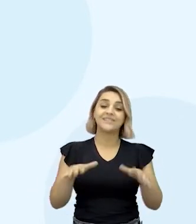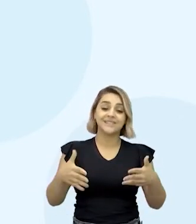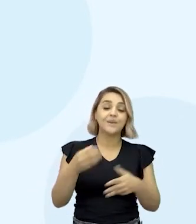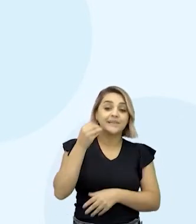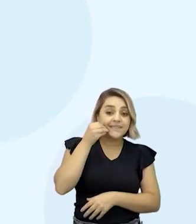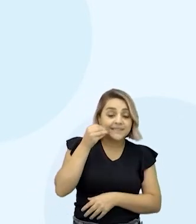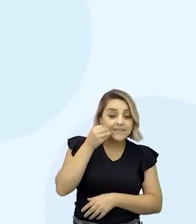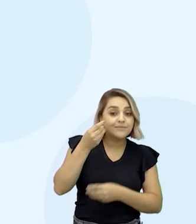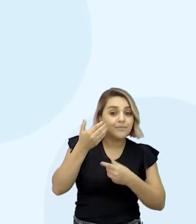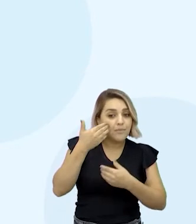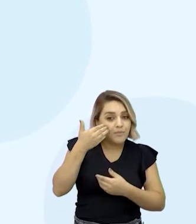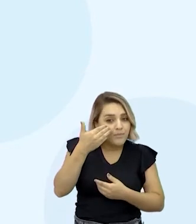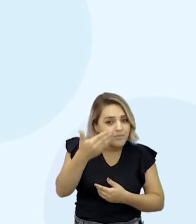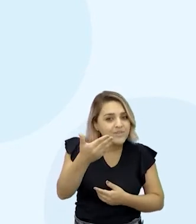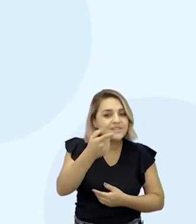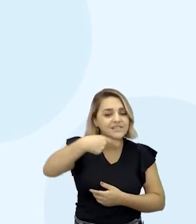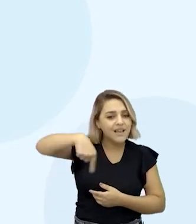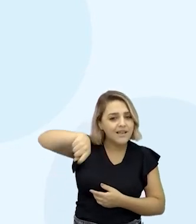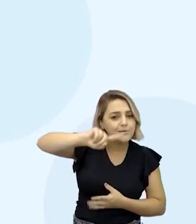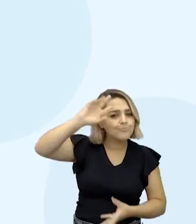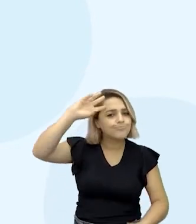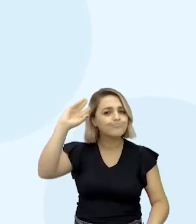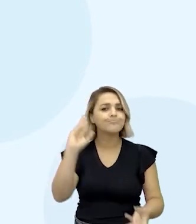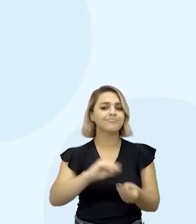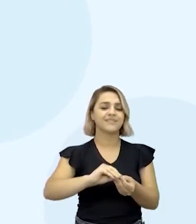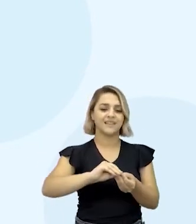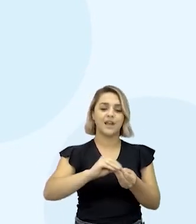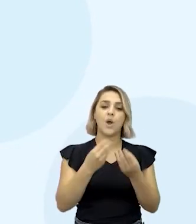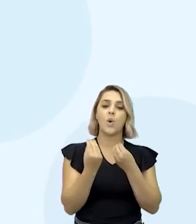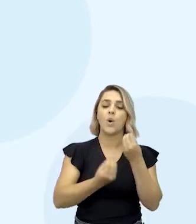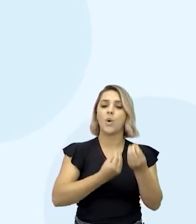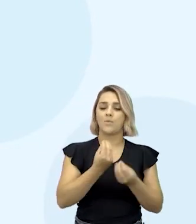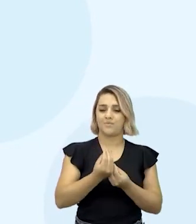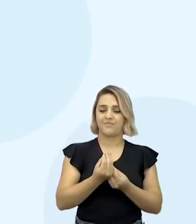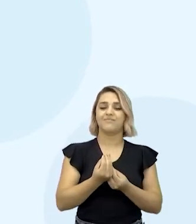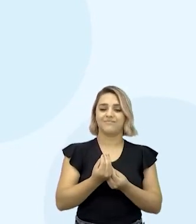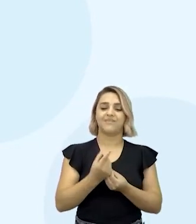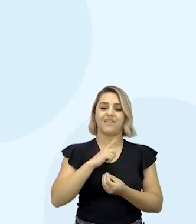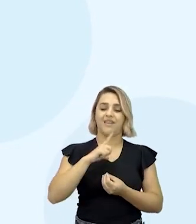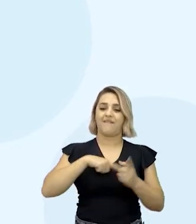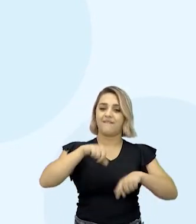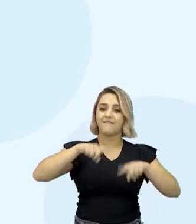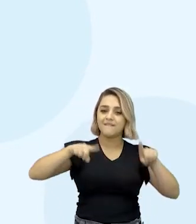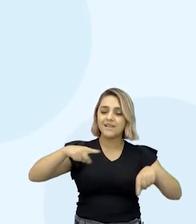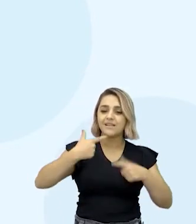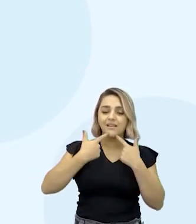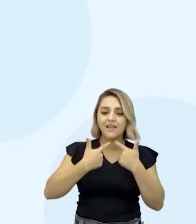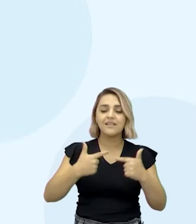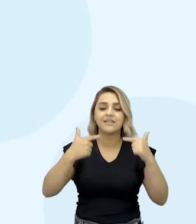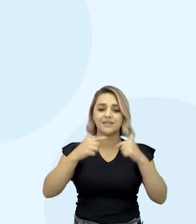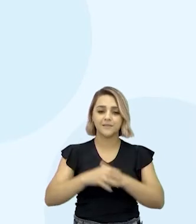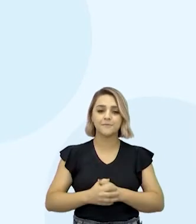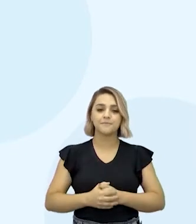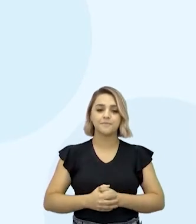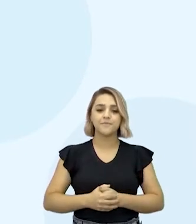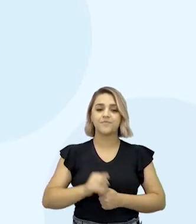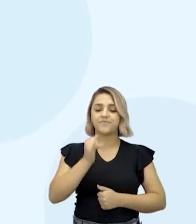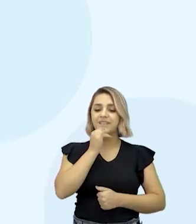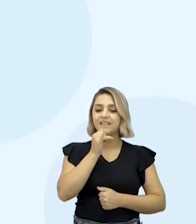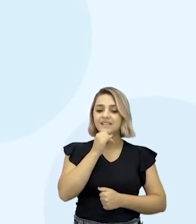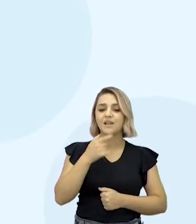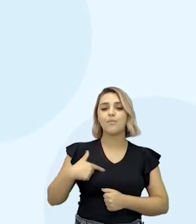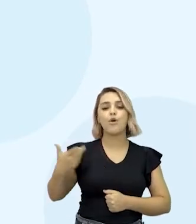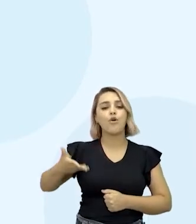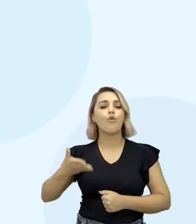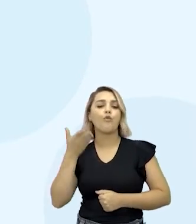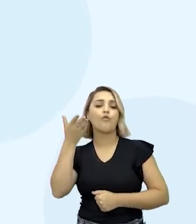que ocorrem essas variações da língua, tá? Temos aí um exemplo. Fui mandar um